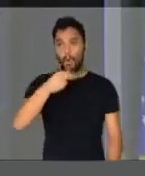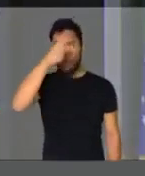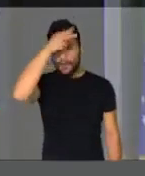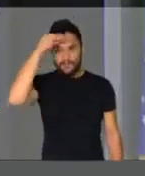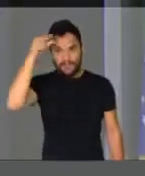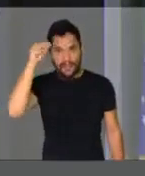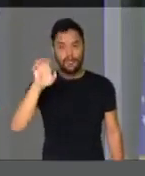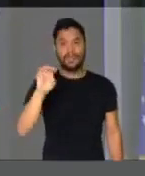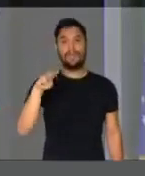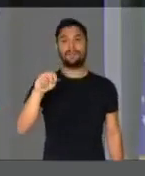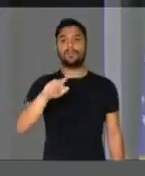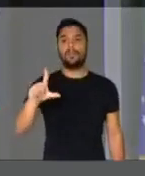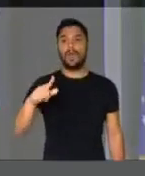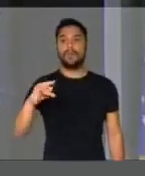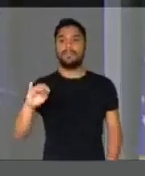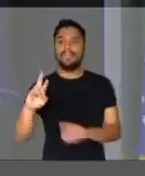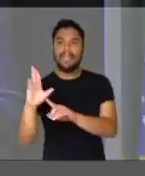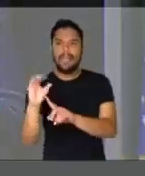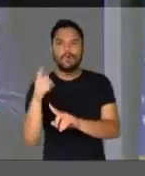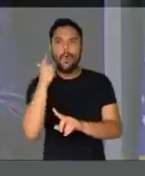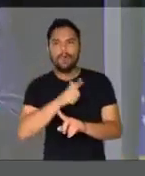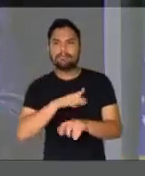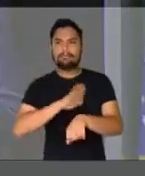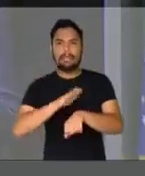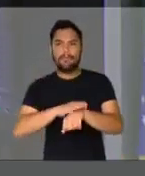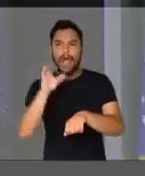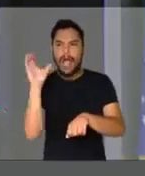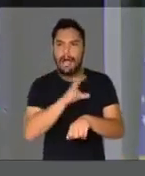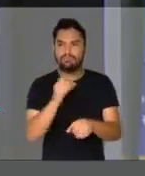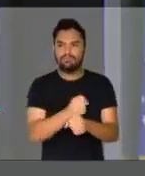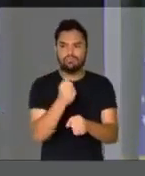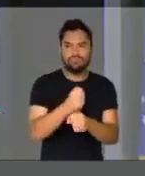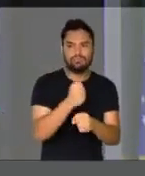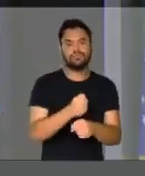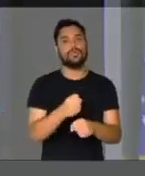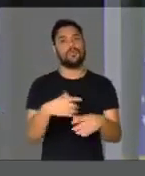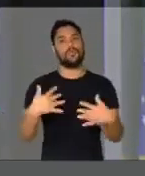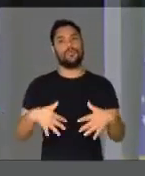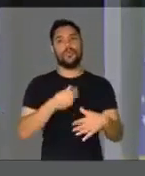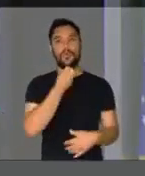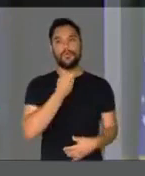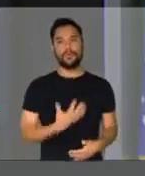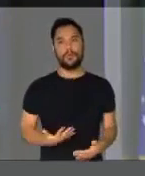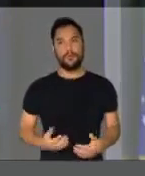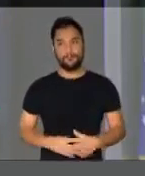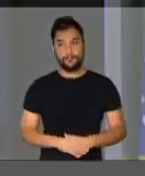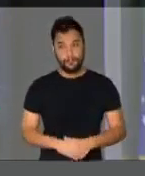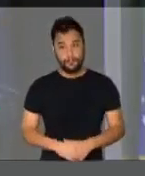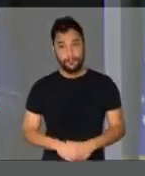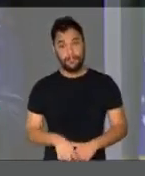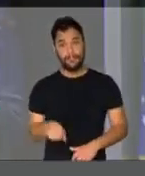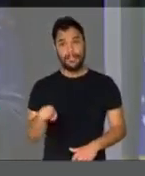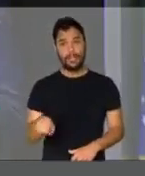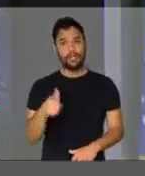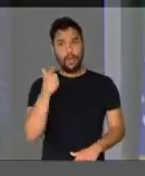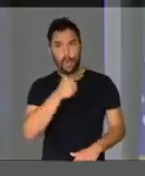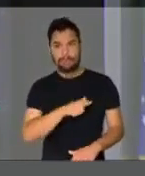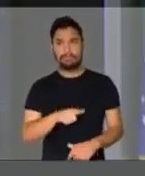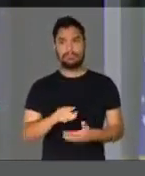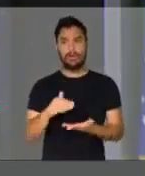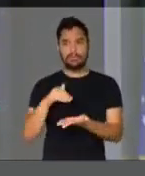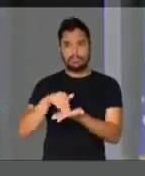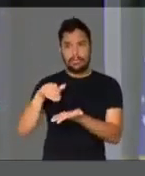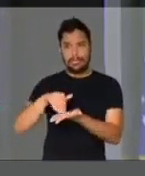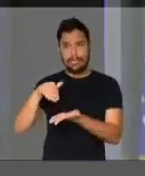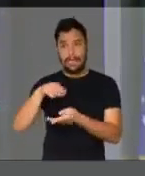concluiu num tempo recorde, mostrando eficiência e habilidade na gestão de Cuiabá, ainda que para isso fosse necessário remanejar seu gabinete